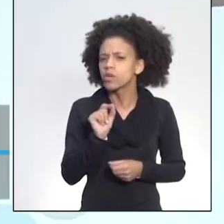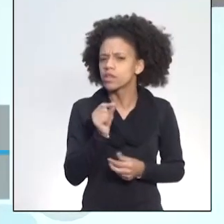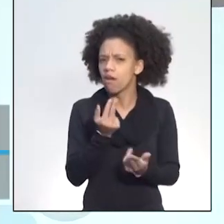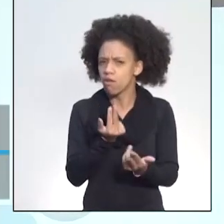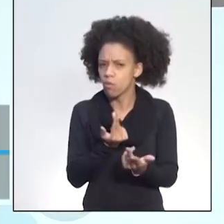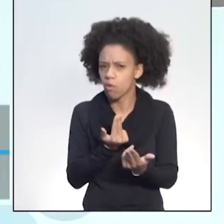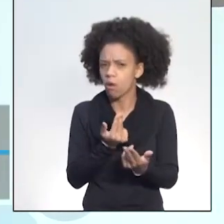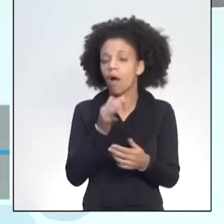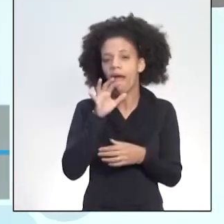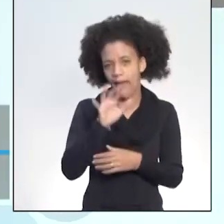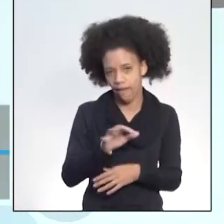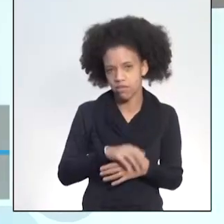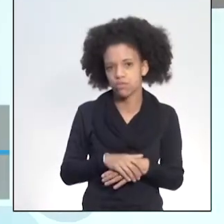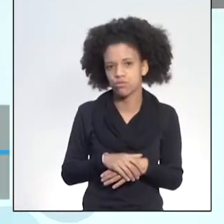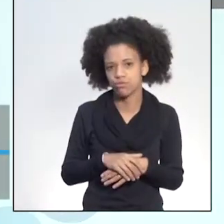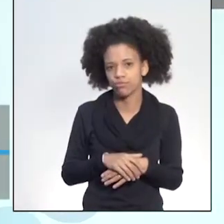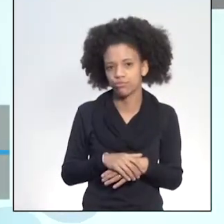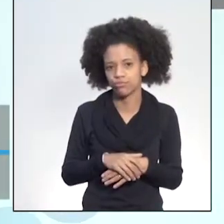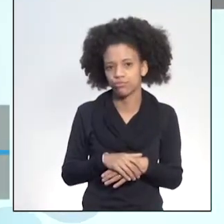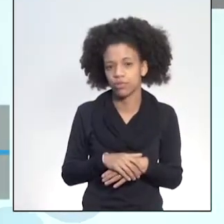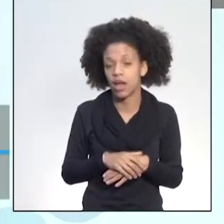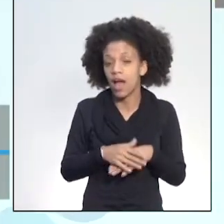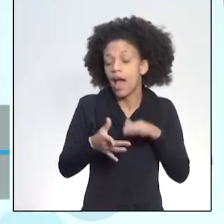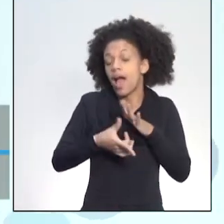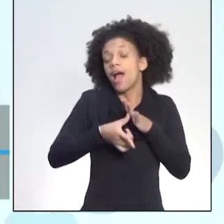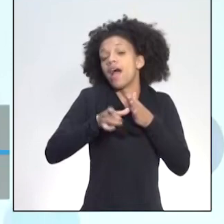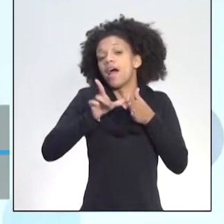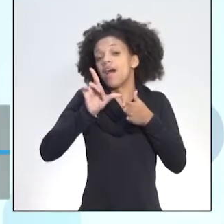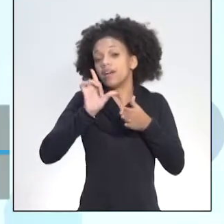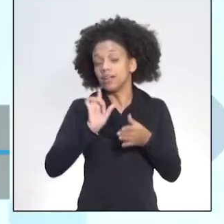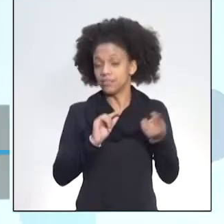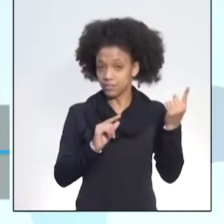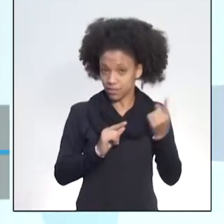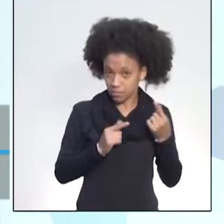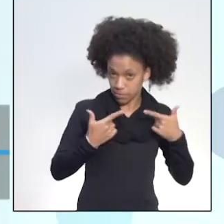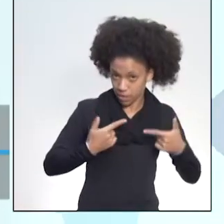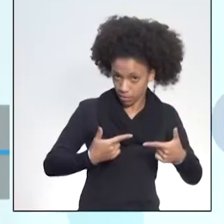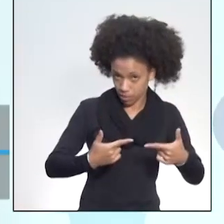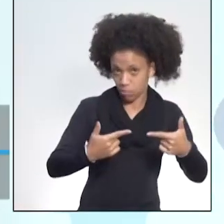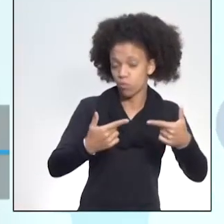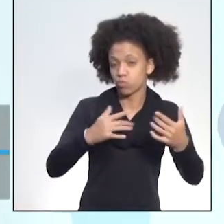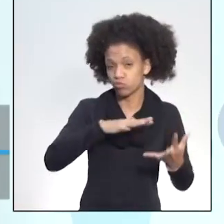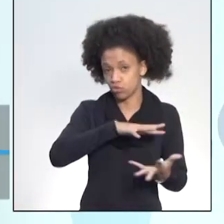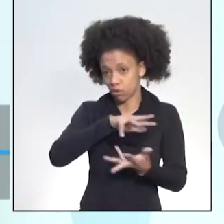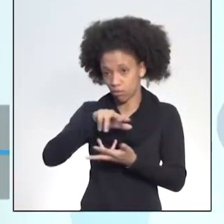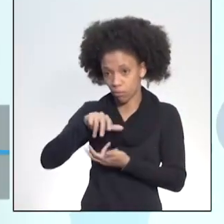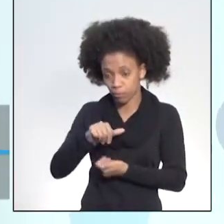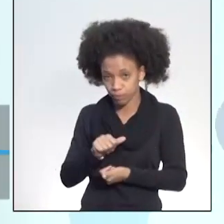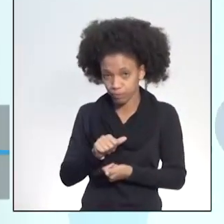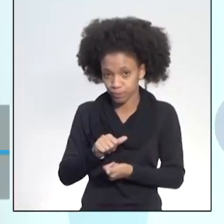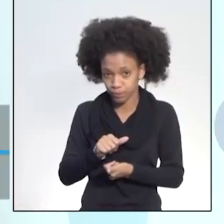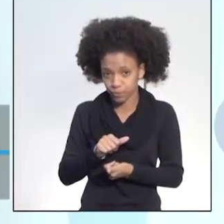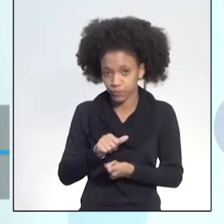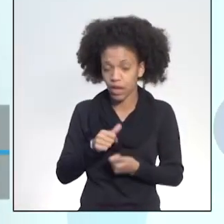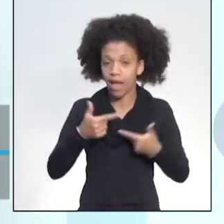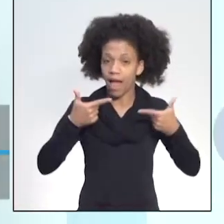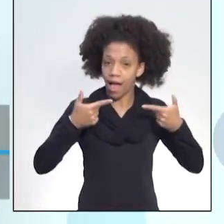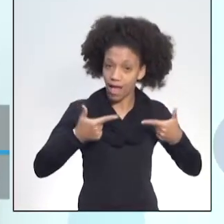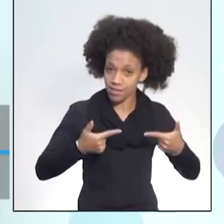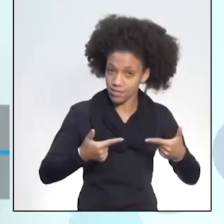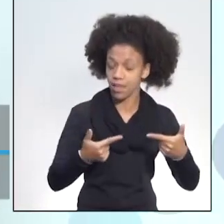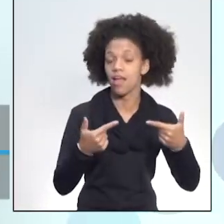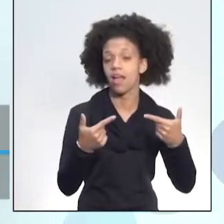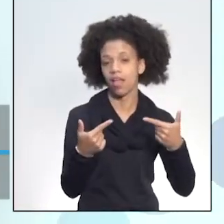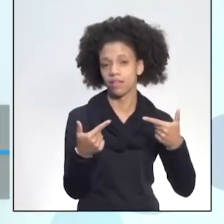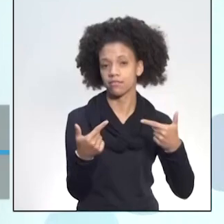imagens é justamente isso. Antes da Primeira Guerra Mundial, as guerras,